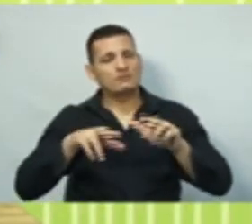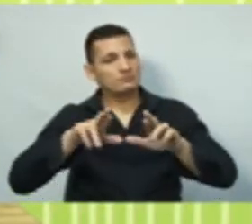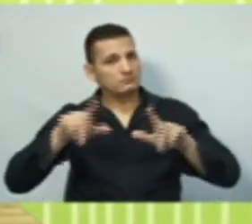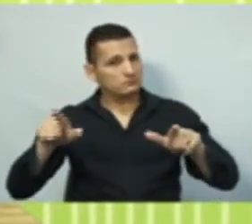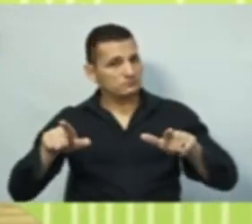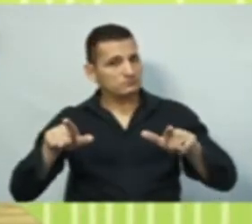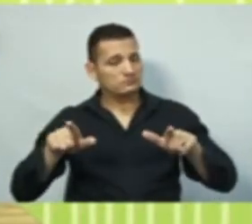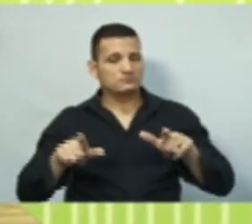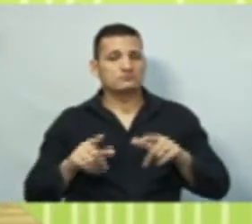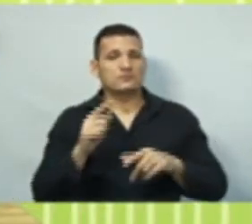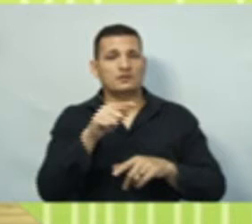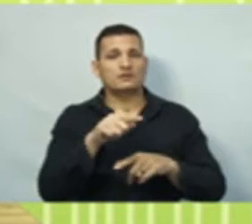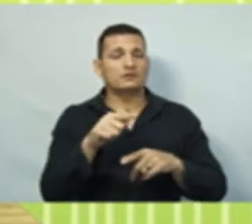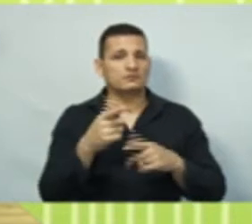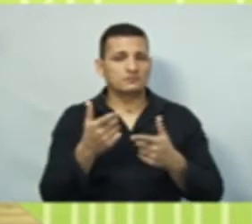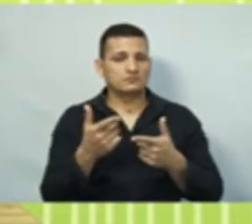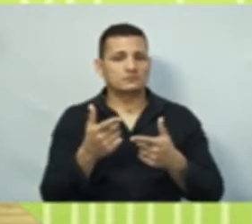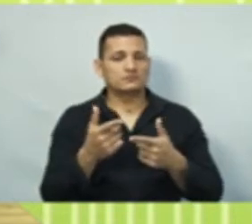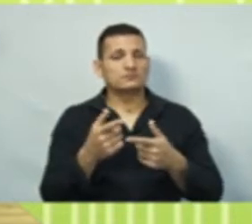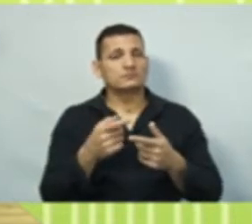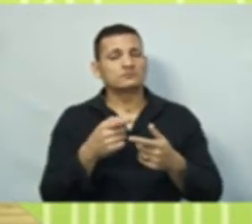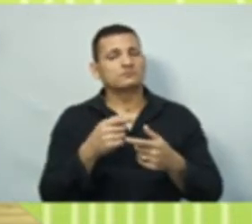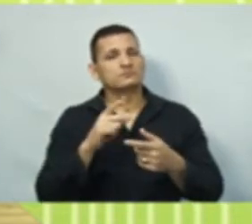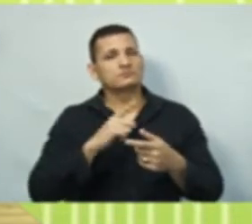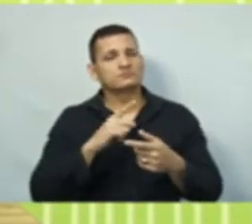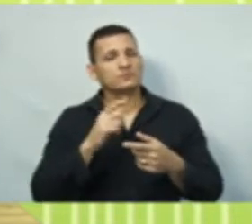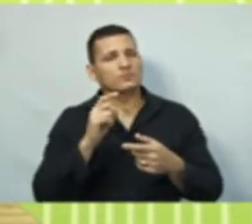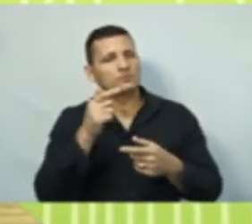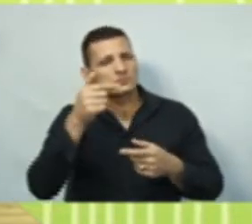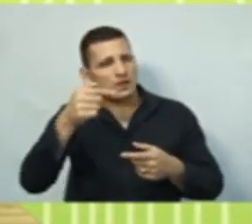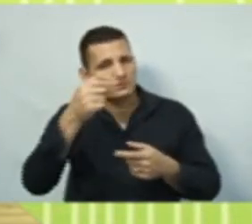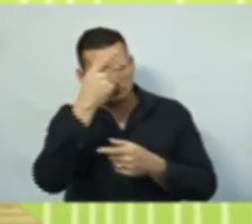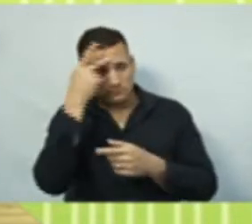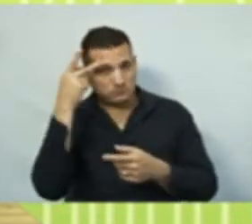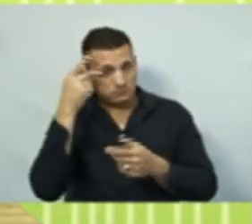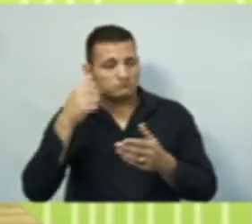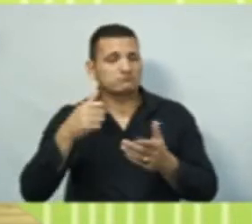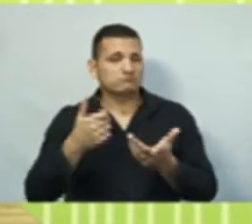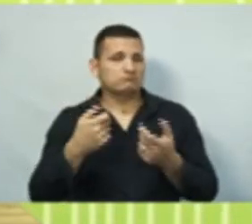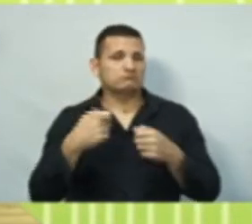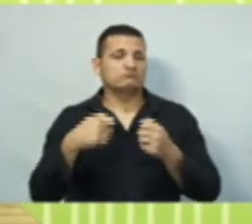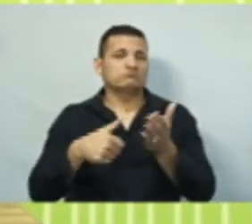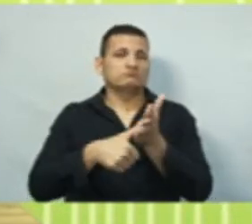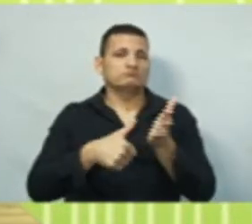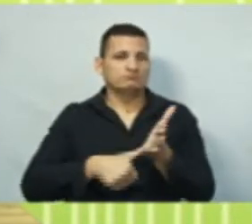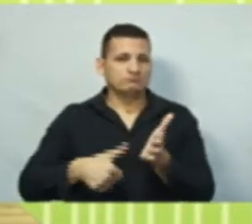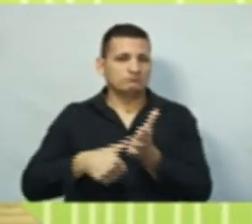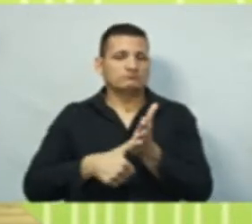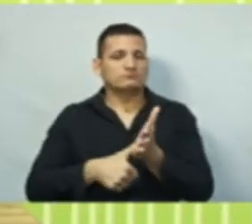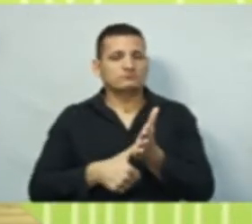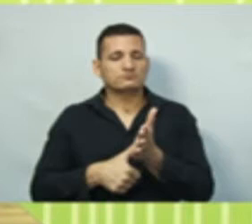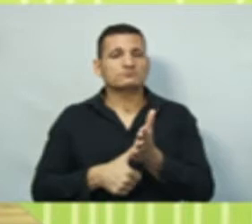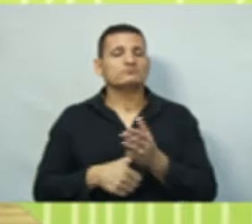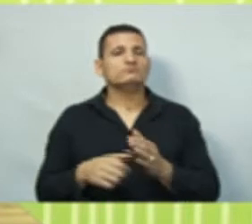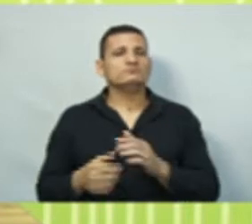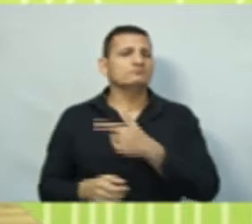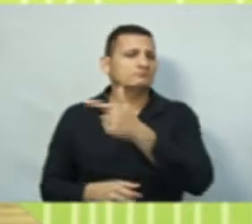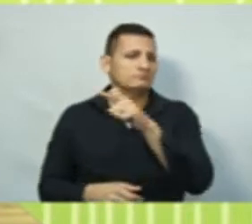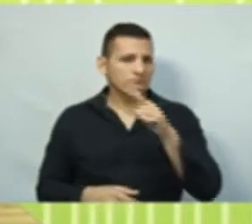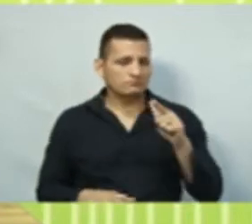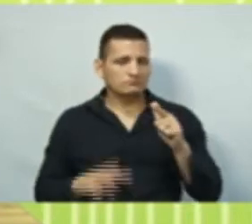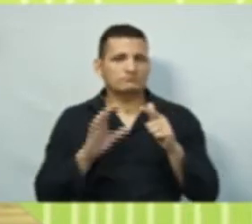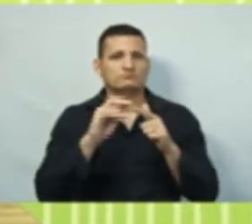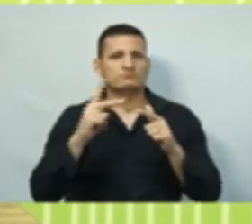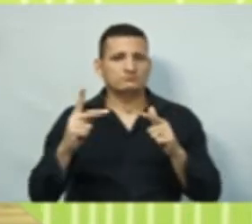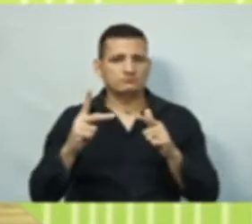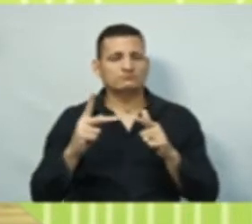diferenciada. Ela exige um mínimo de 7 pessoas, 7 cooperados. As outras, a exigência